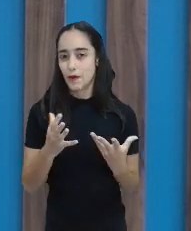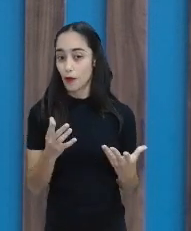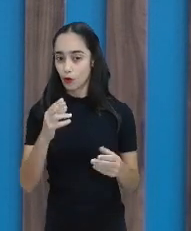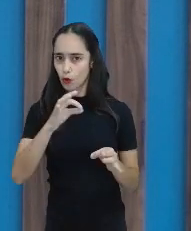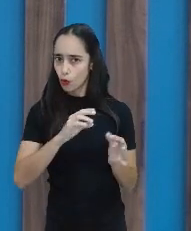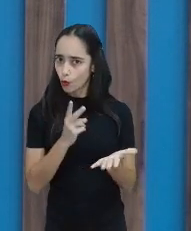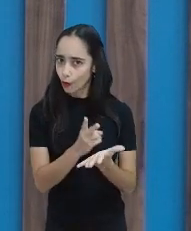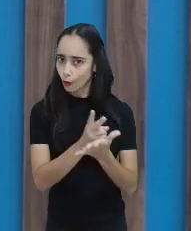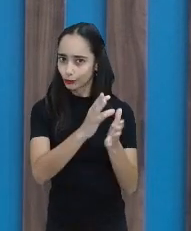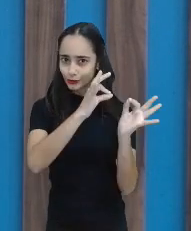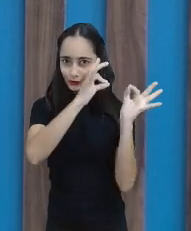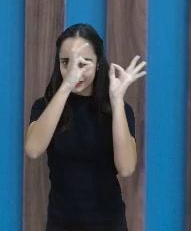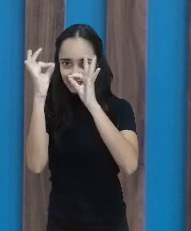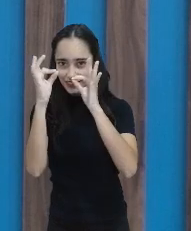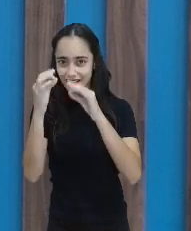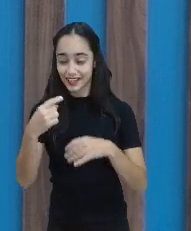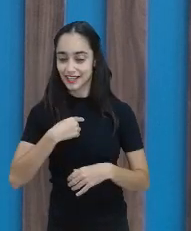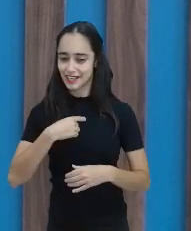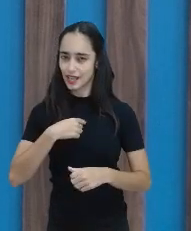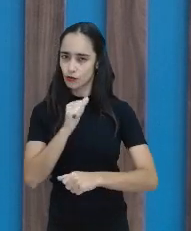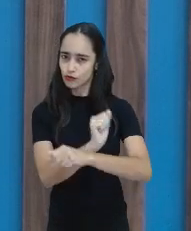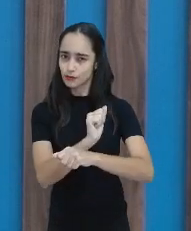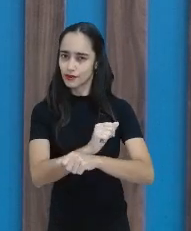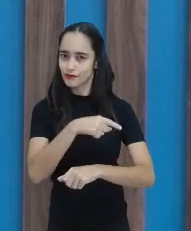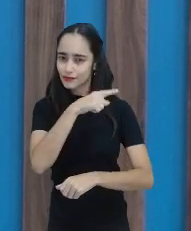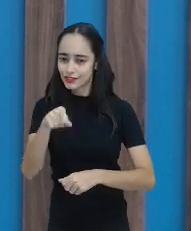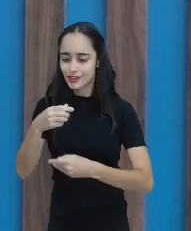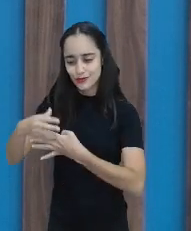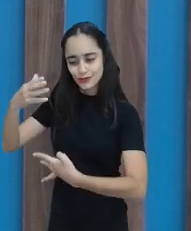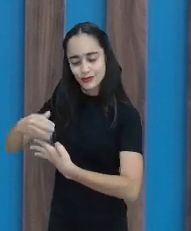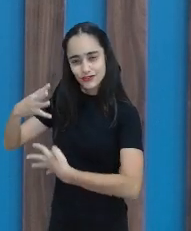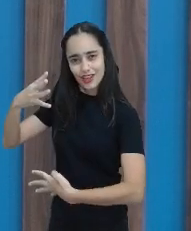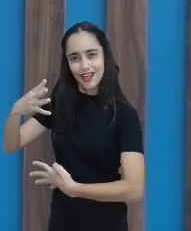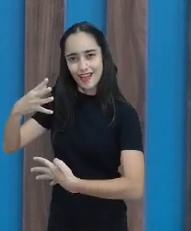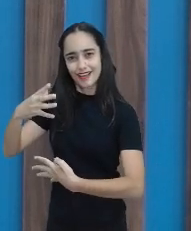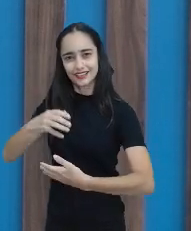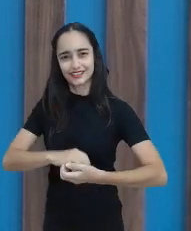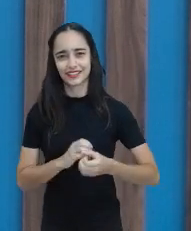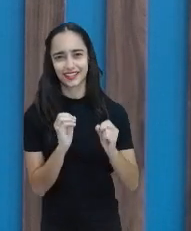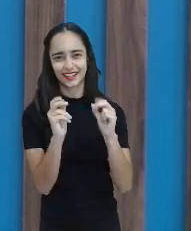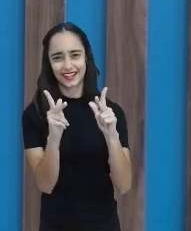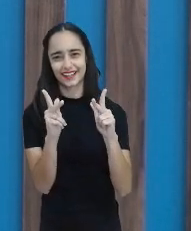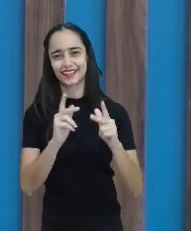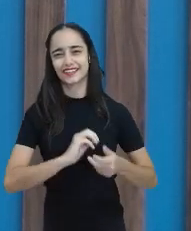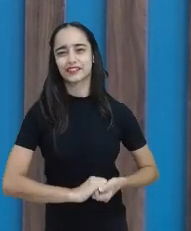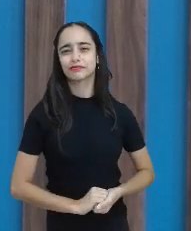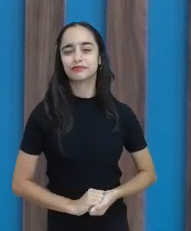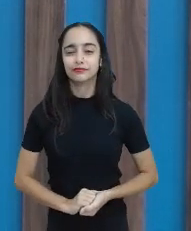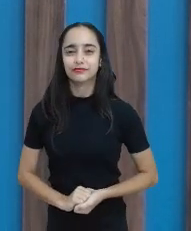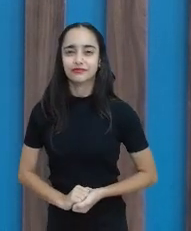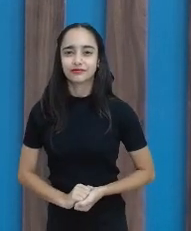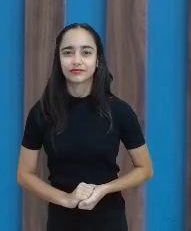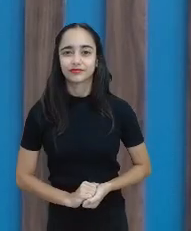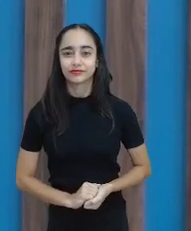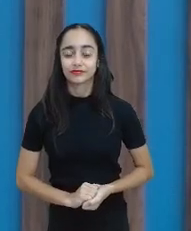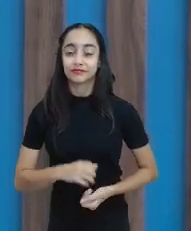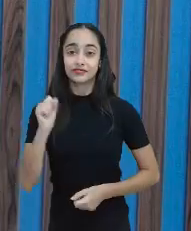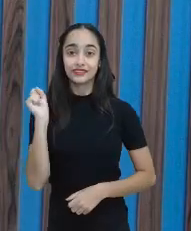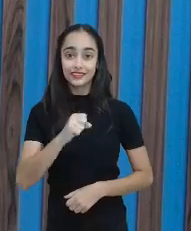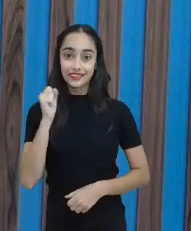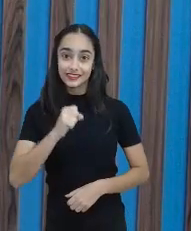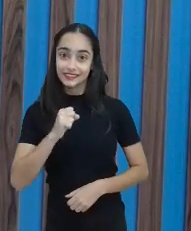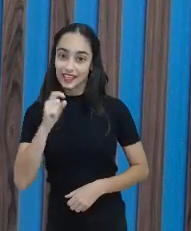com a gente, no chat aqui, ó, é só falar que a gente aqui responde feito caldo de cana, na hora. Exatamente, esse pacote aí